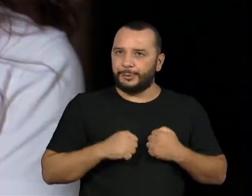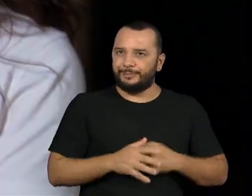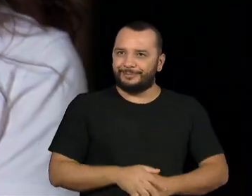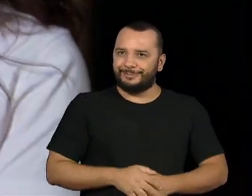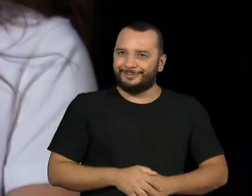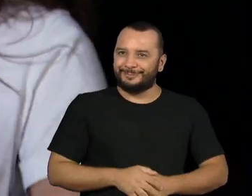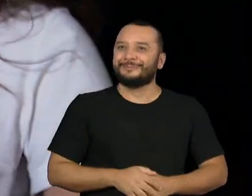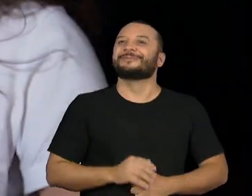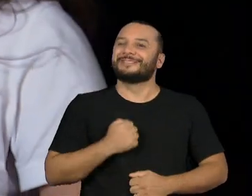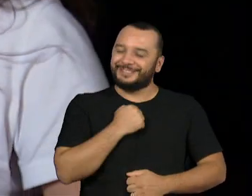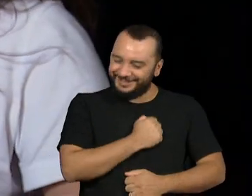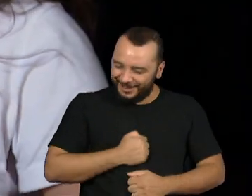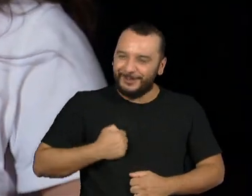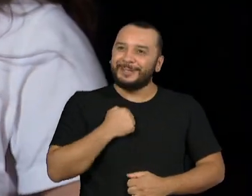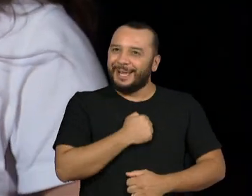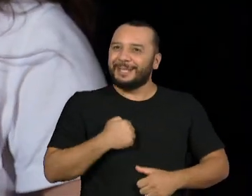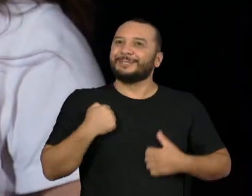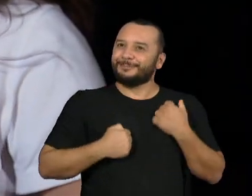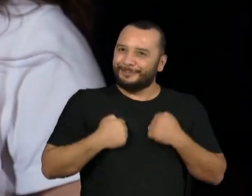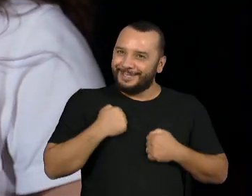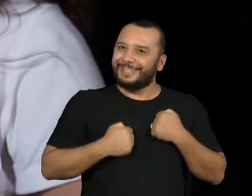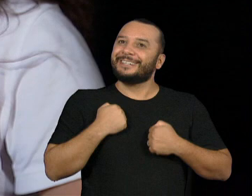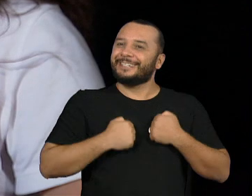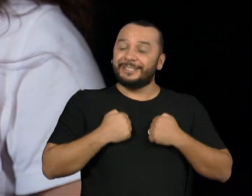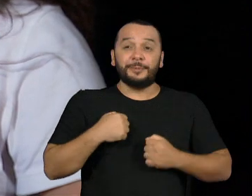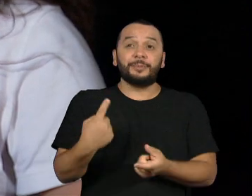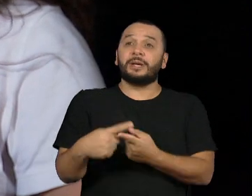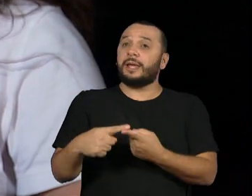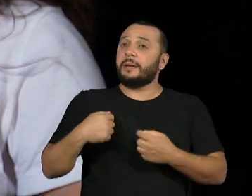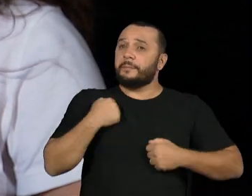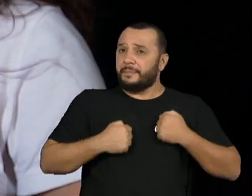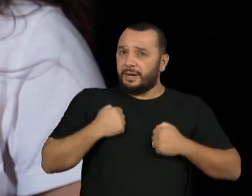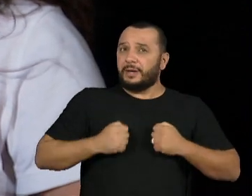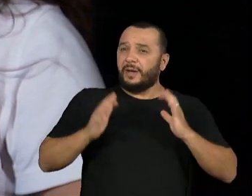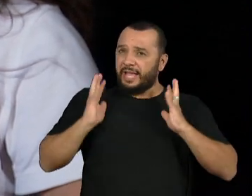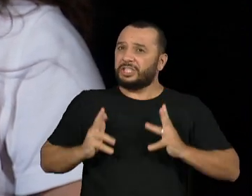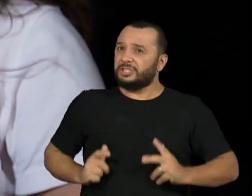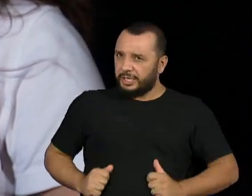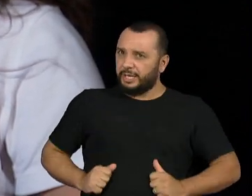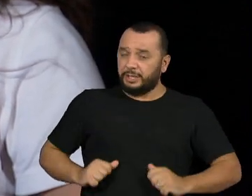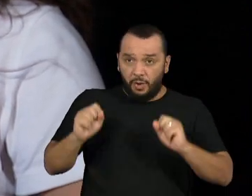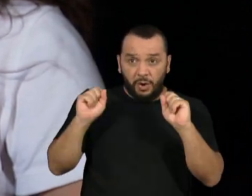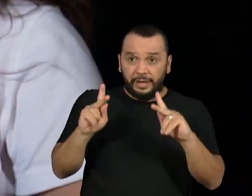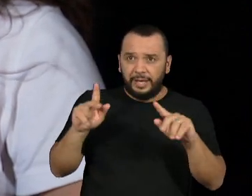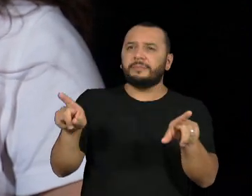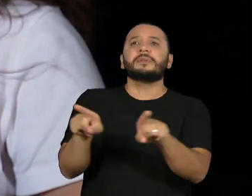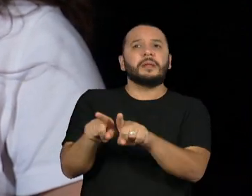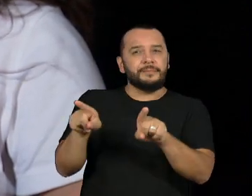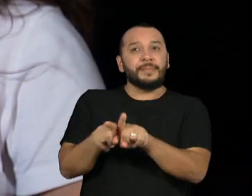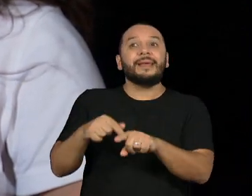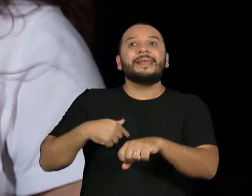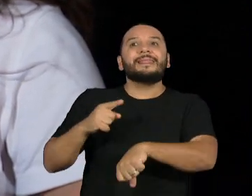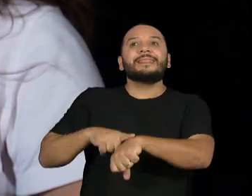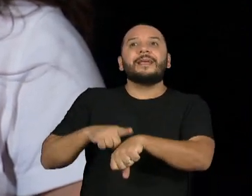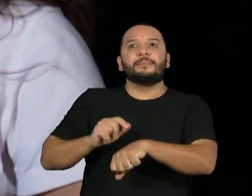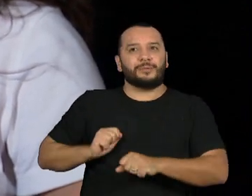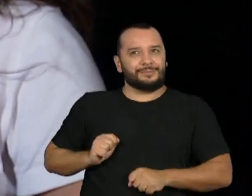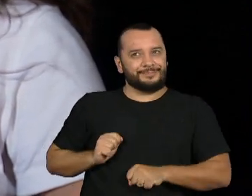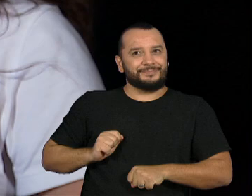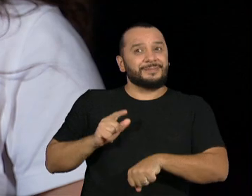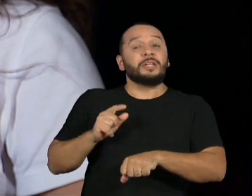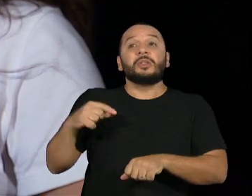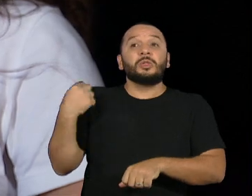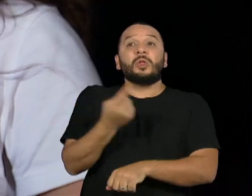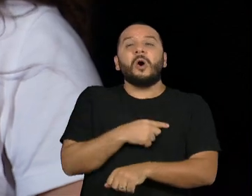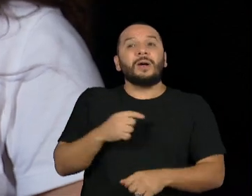Fazia muita falta mesmo, porque o banho ele não é só um hábito de higiene, né? Ele é também um marcador temporal. A gente toma um banho